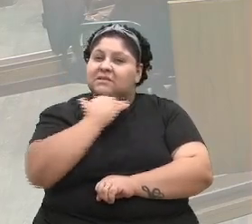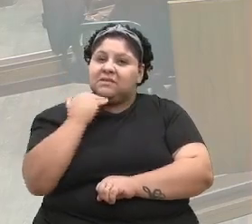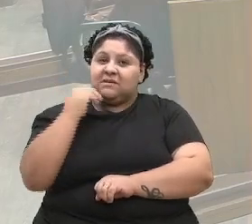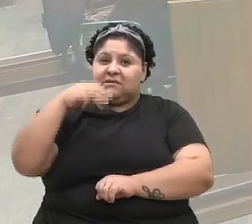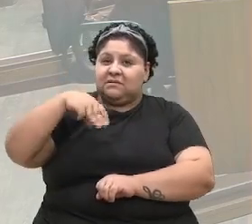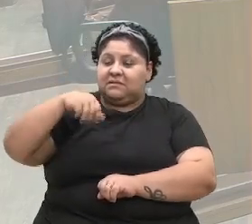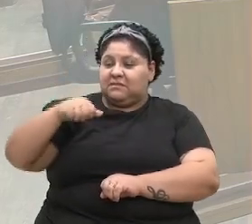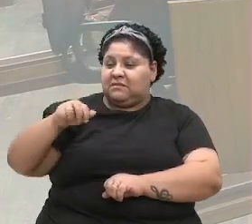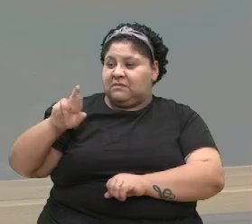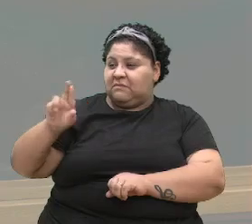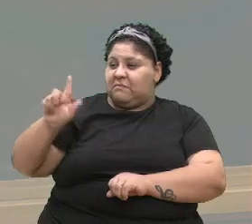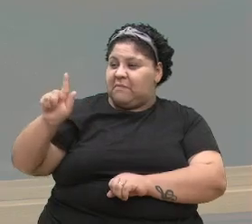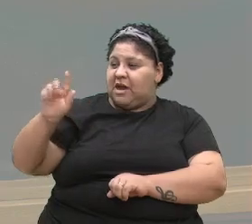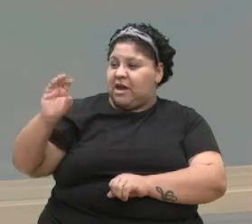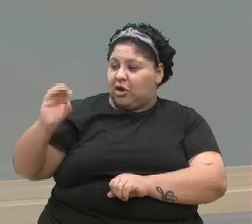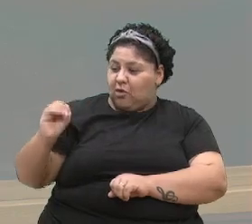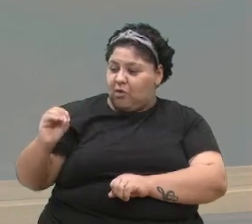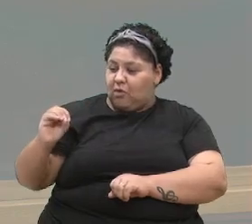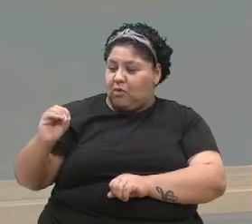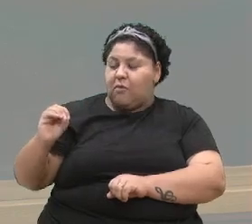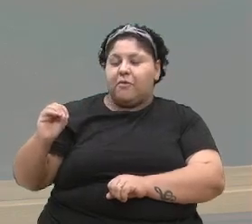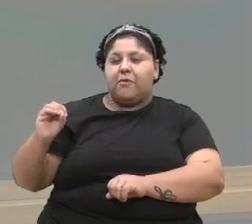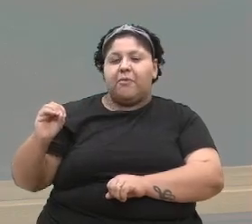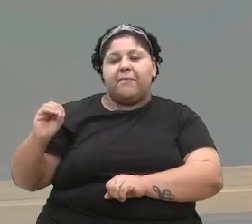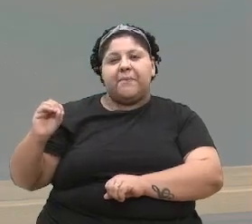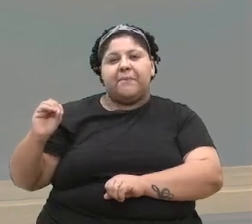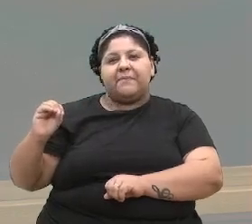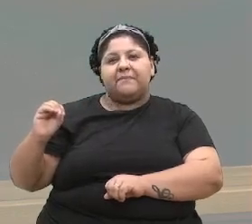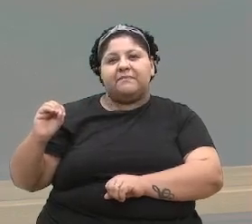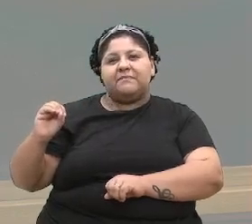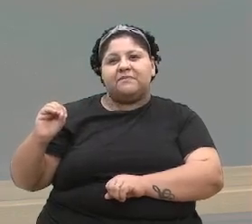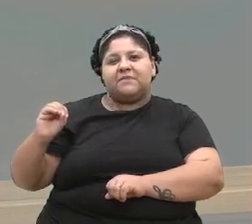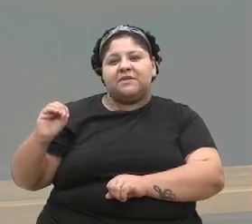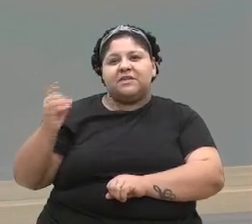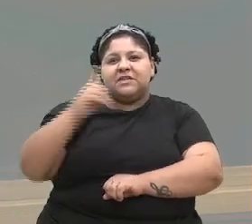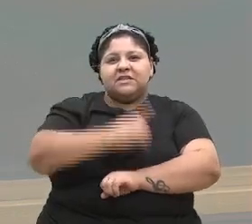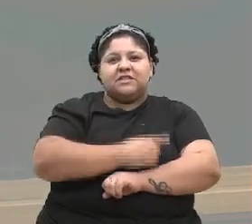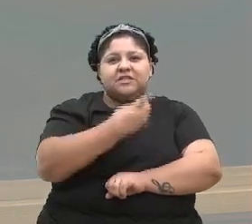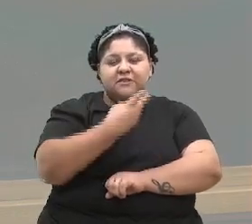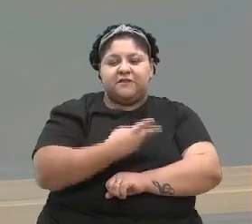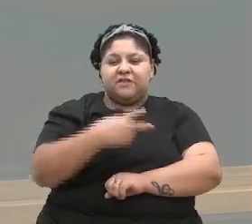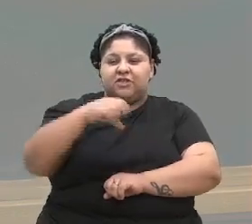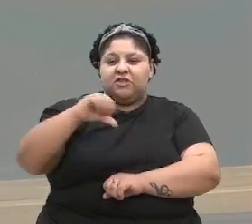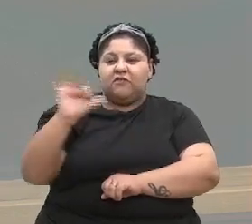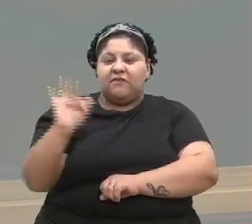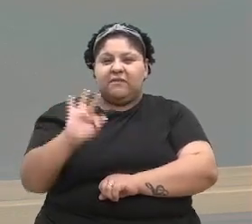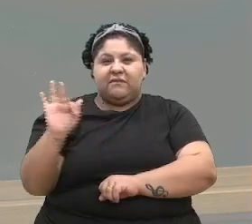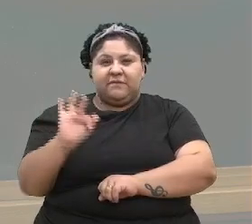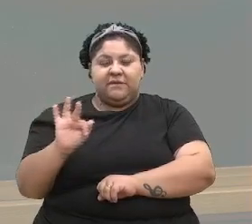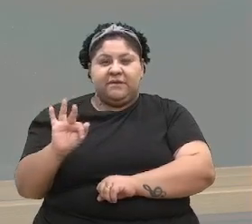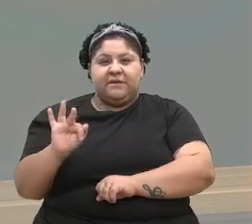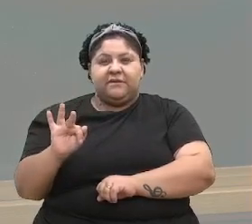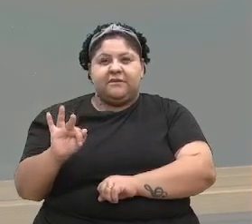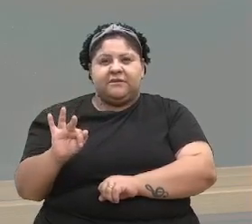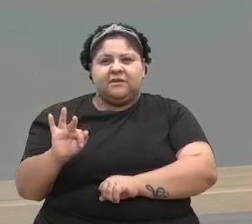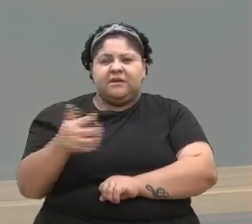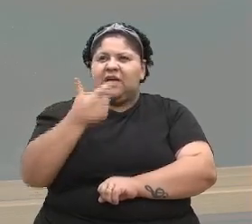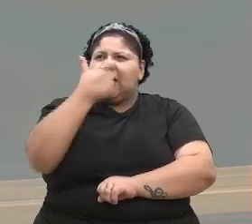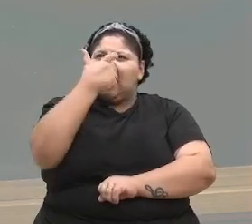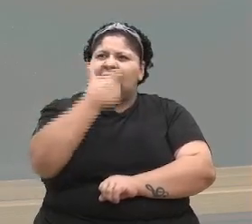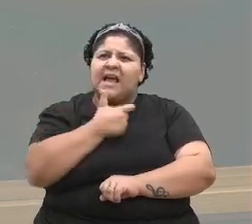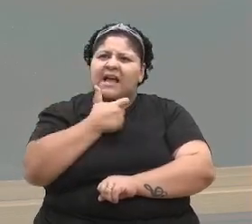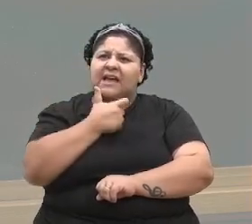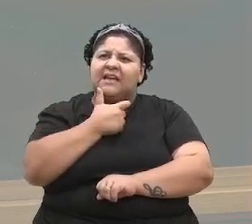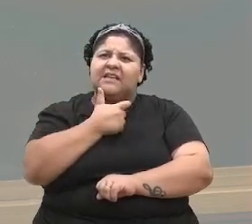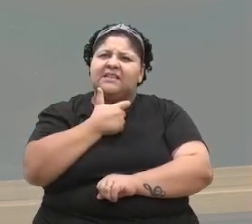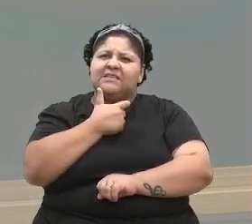Dalla Rosa Brusa, dia 29 de fevereiro. Ela foi, acho que dispensa até